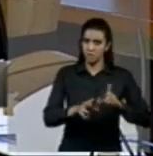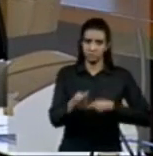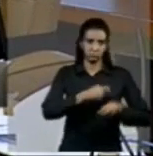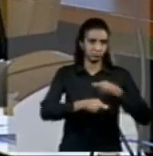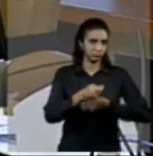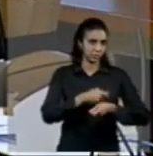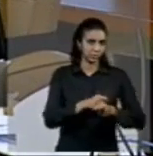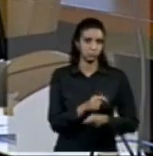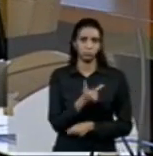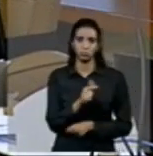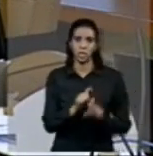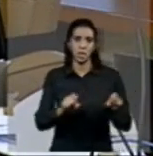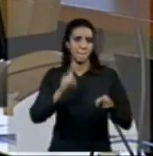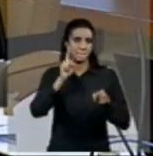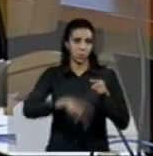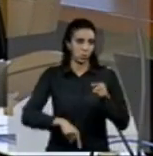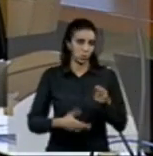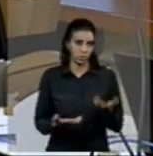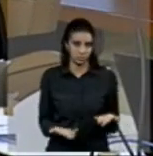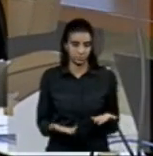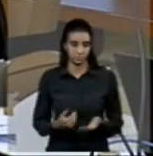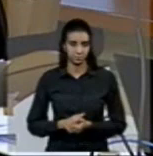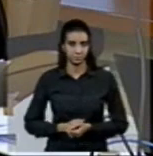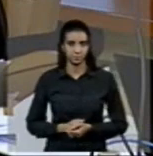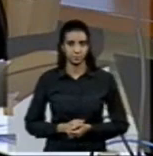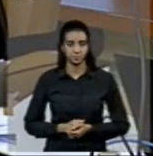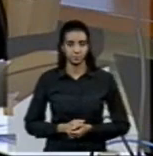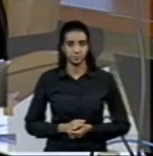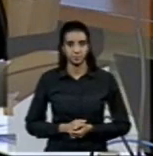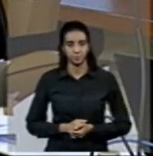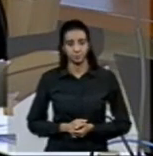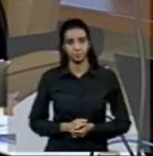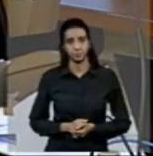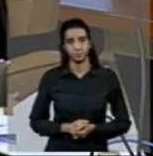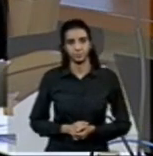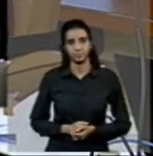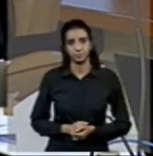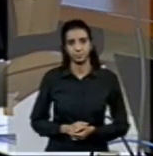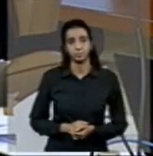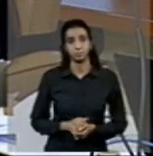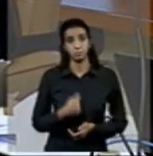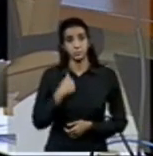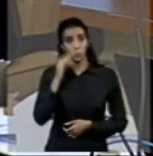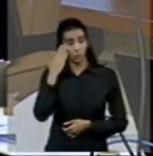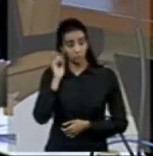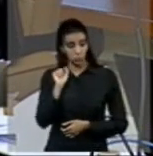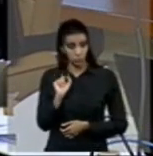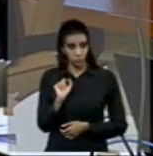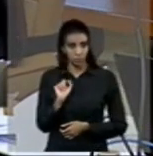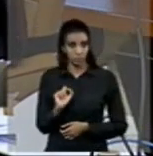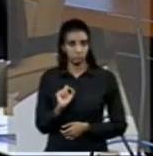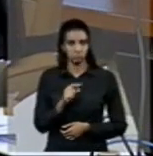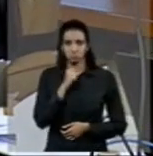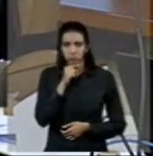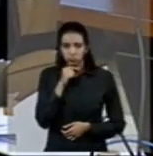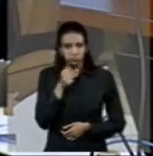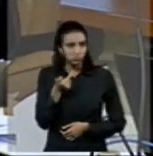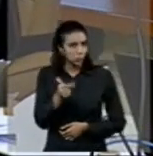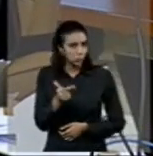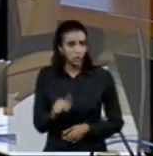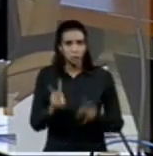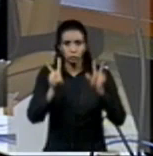a princípio constitucional. Entendo que dúvida alguma há quanto a